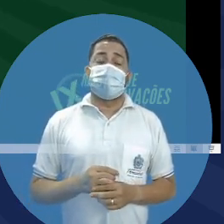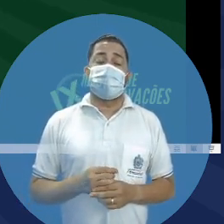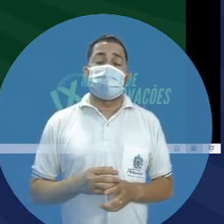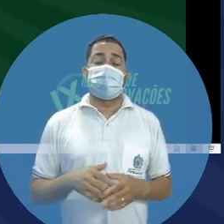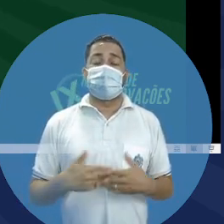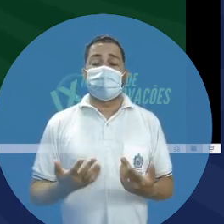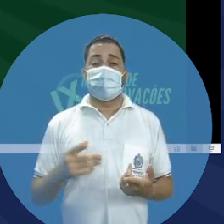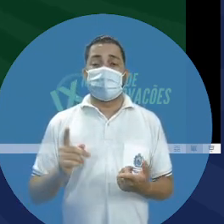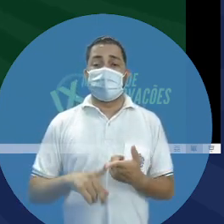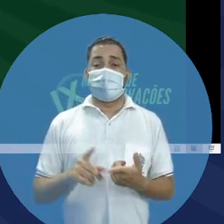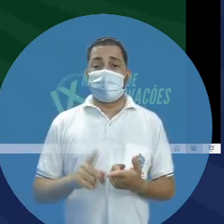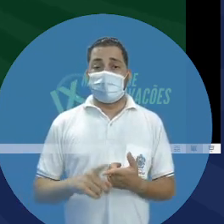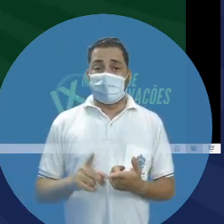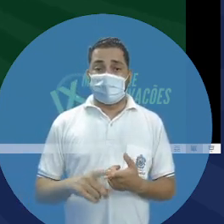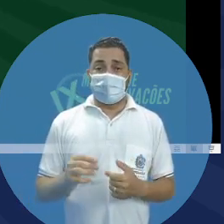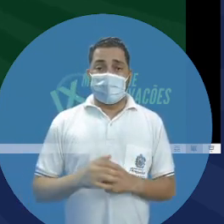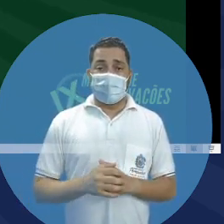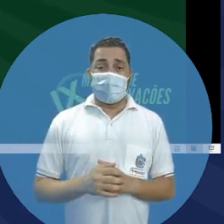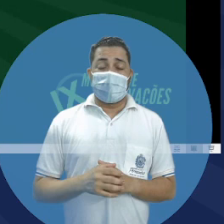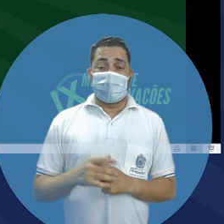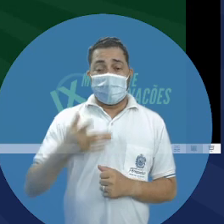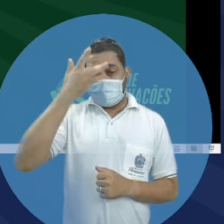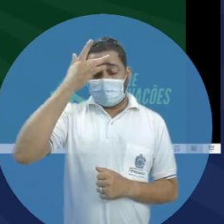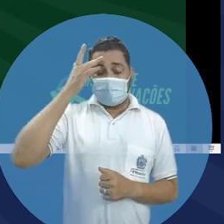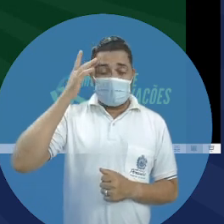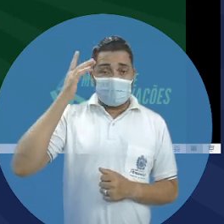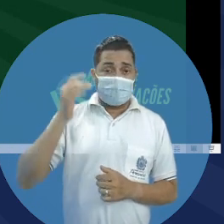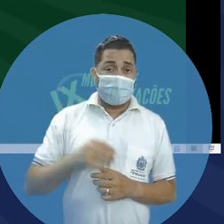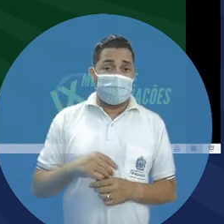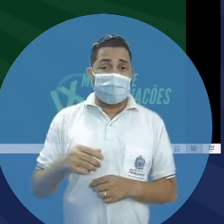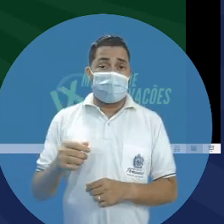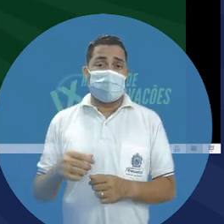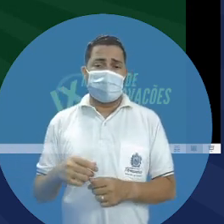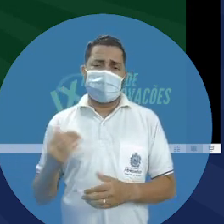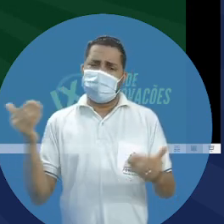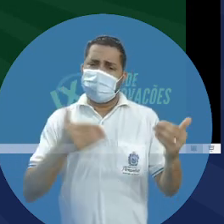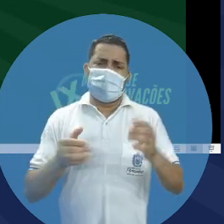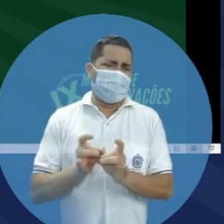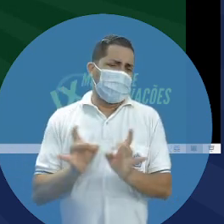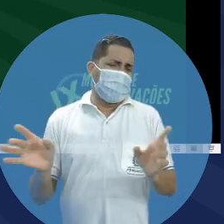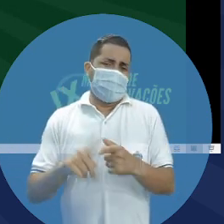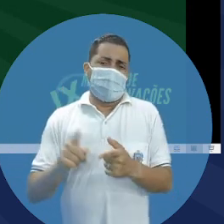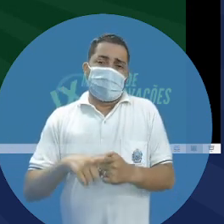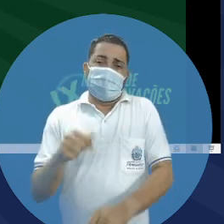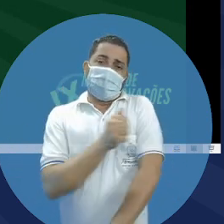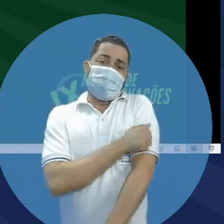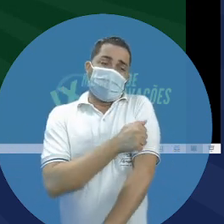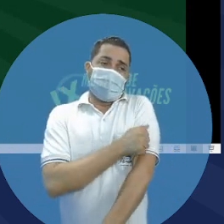pessoal do PIBID, quanto pelos estudantes que são monitorados pelos PIBIdianos e por